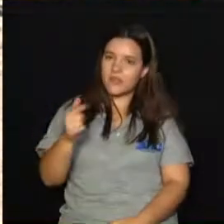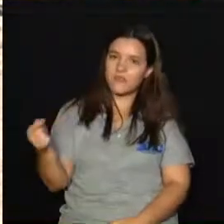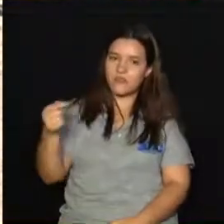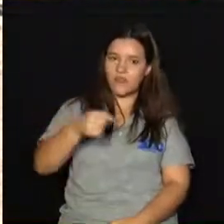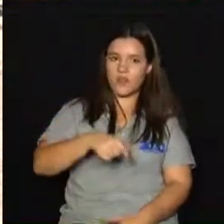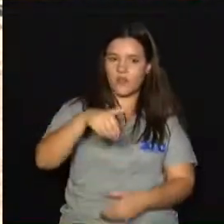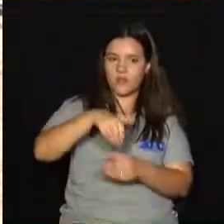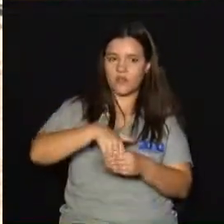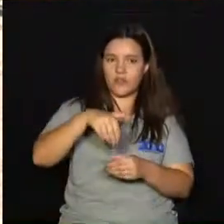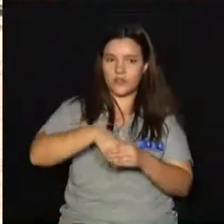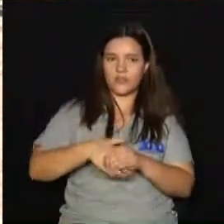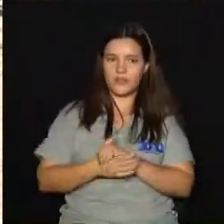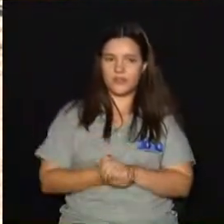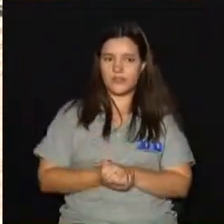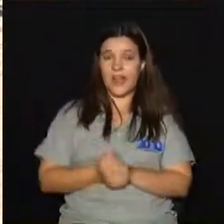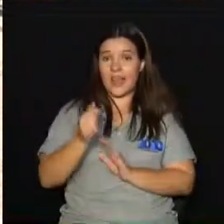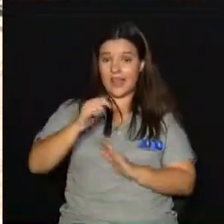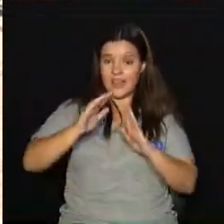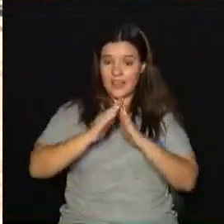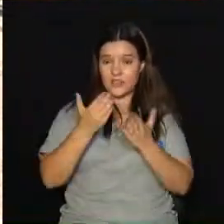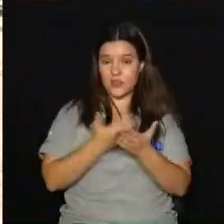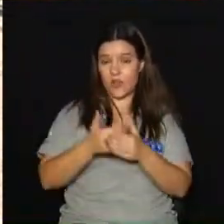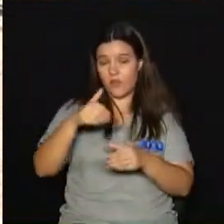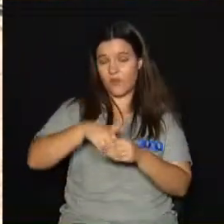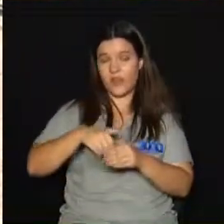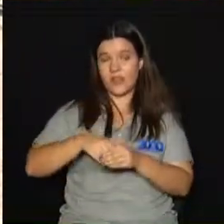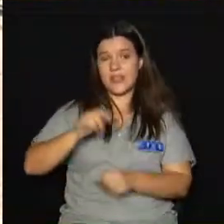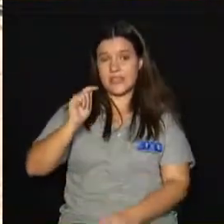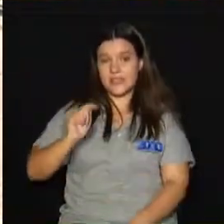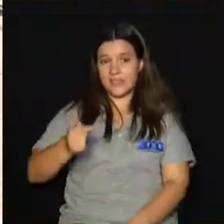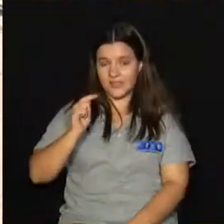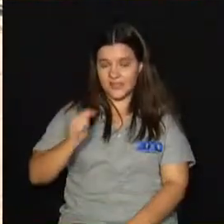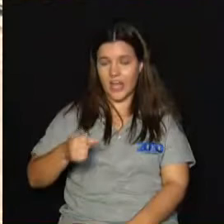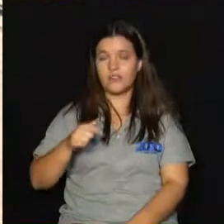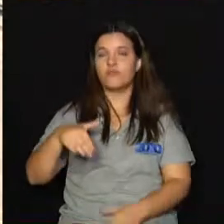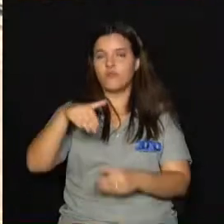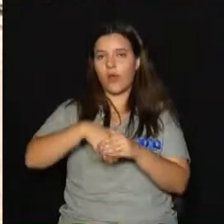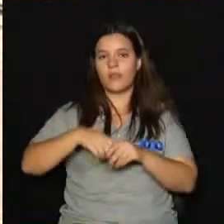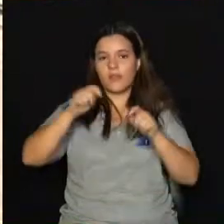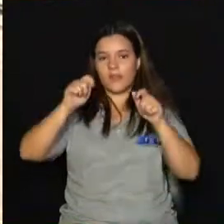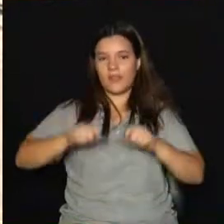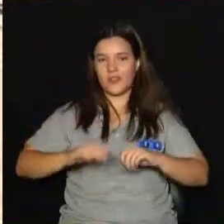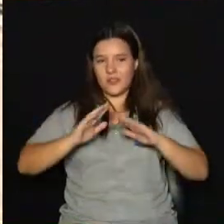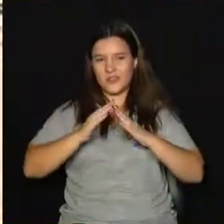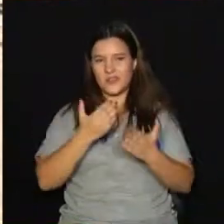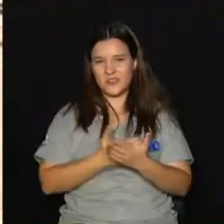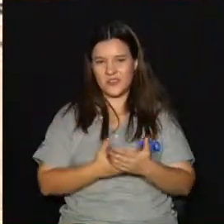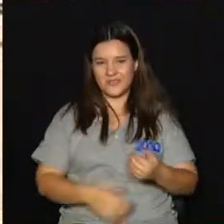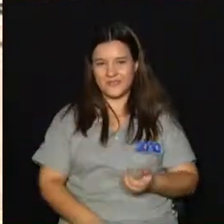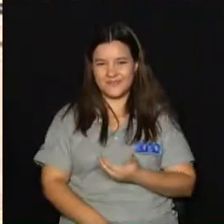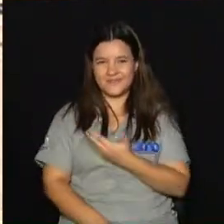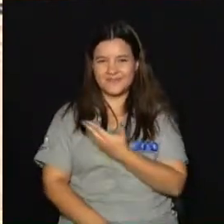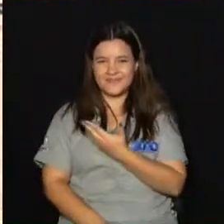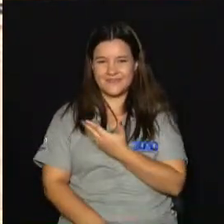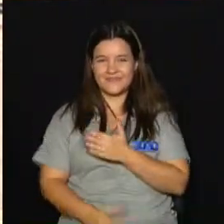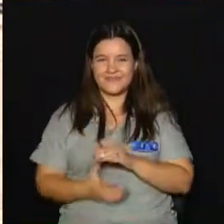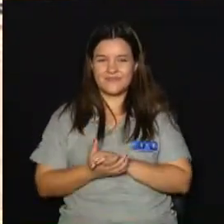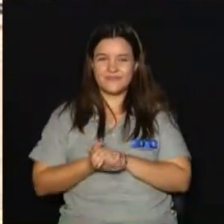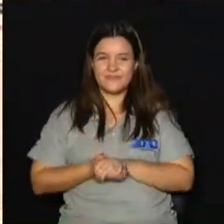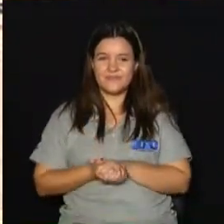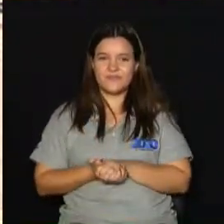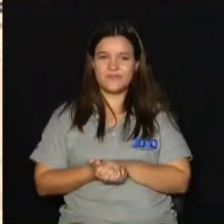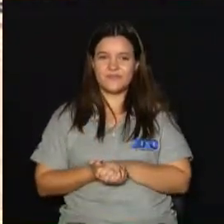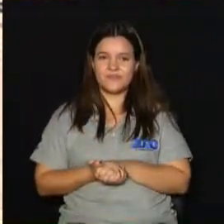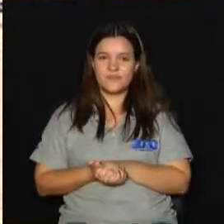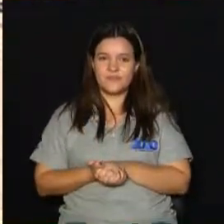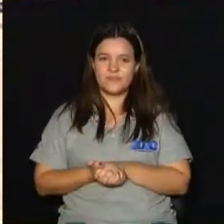repito, são 7.048 eleitores aptos a votar aqui na escola Newton Pimenta Neves.